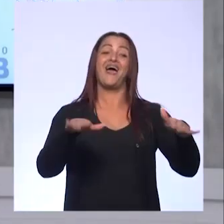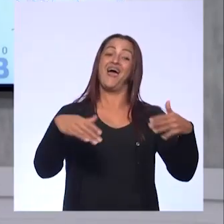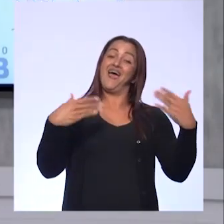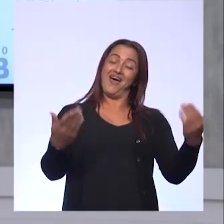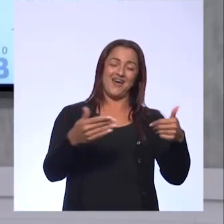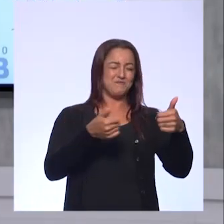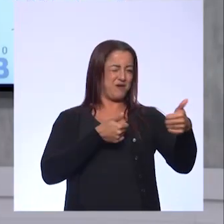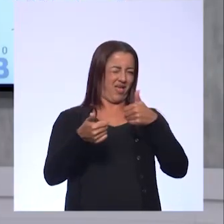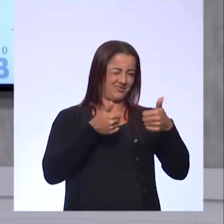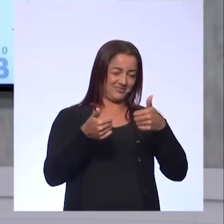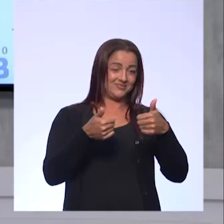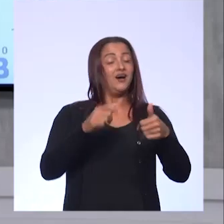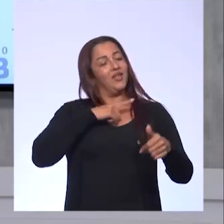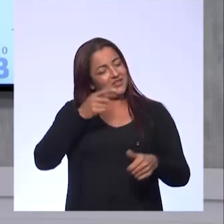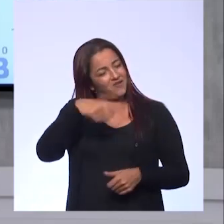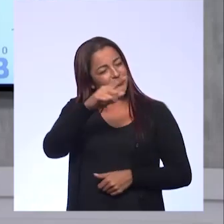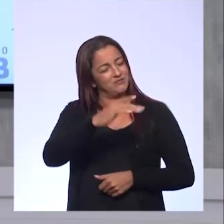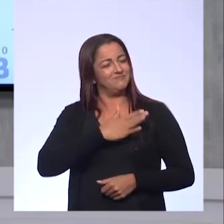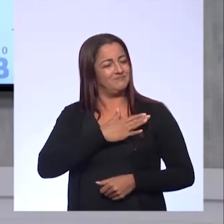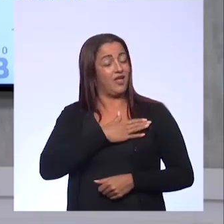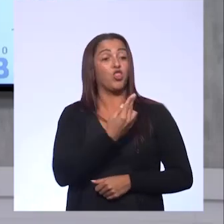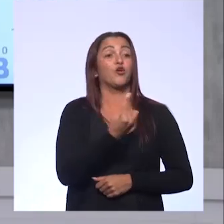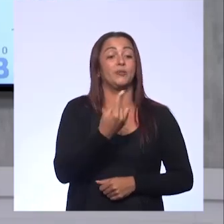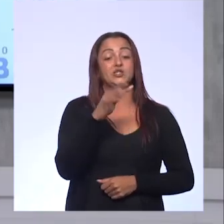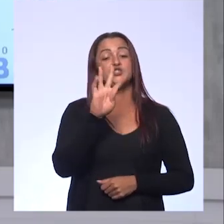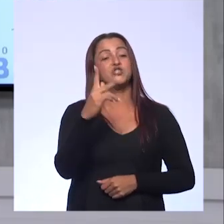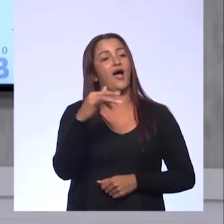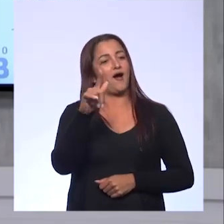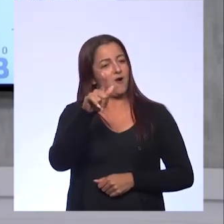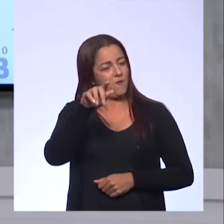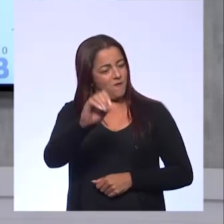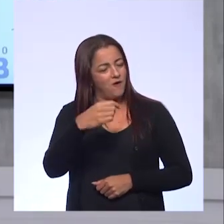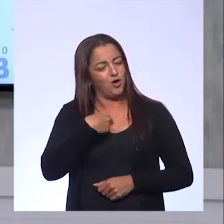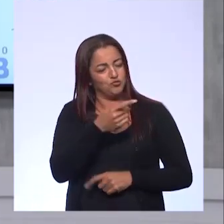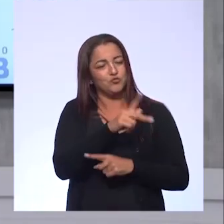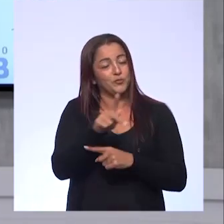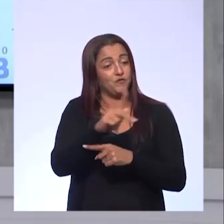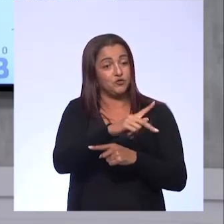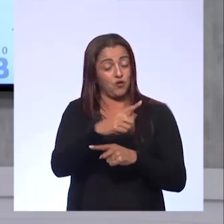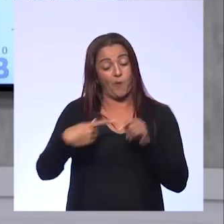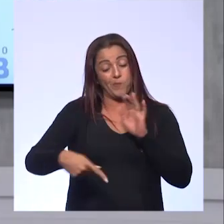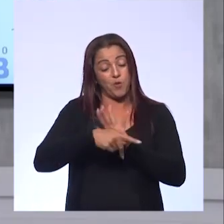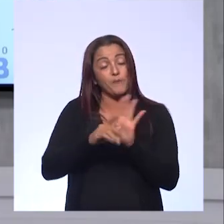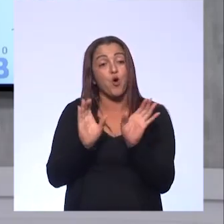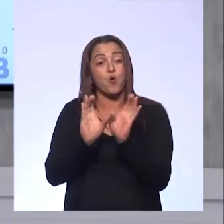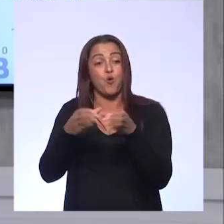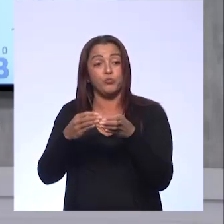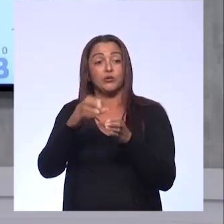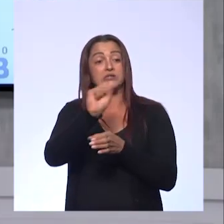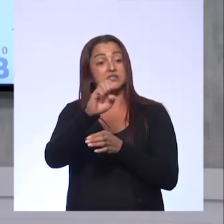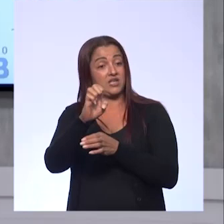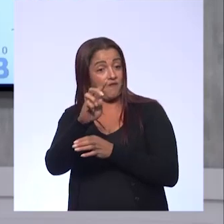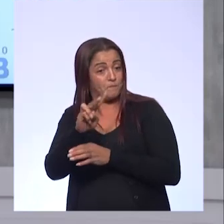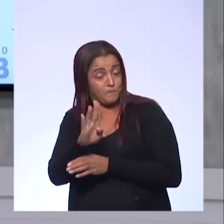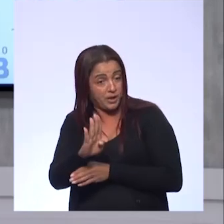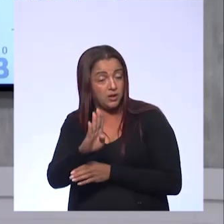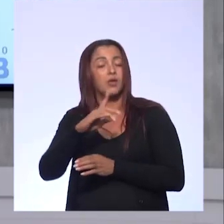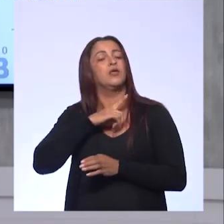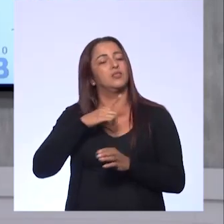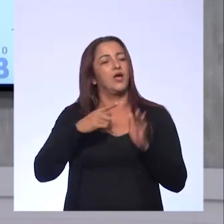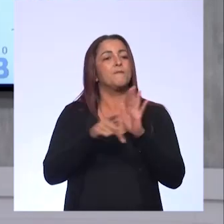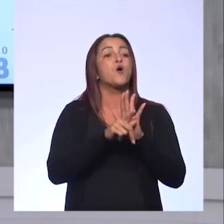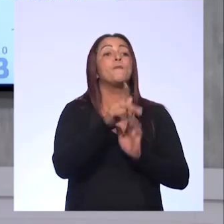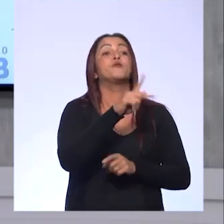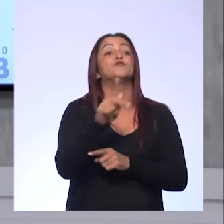beleza rapaziada meu nome é Thiago Eu sou professor aqui do grupo Seb professor de física Vamos